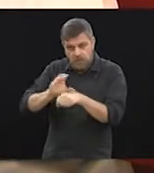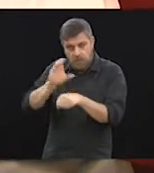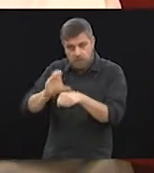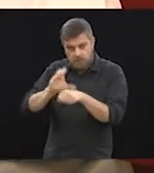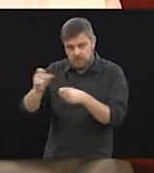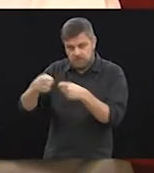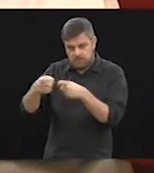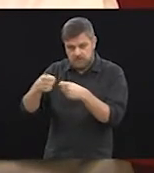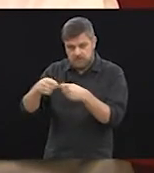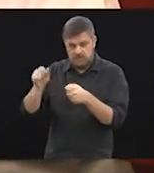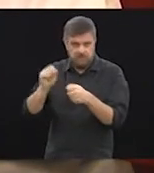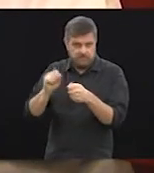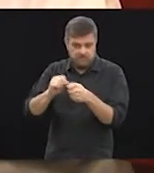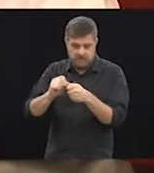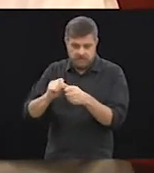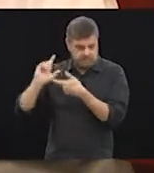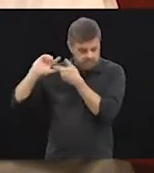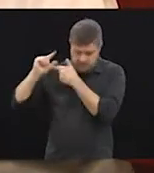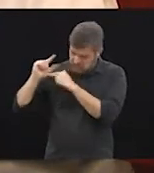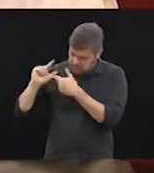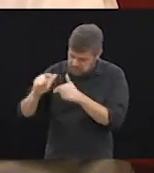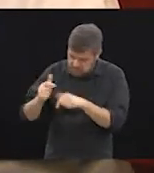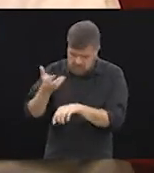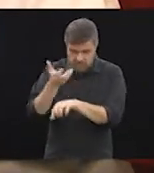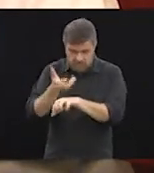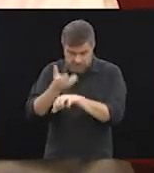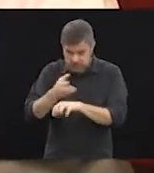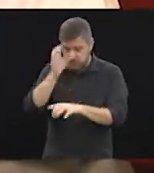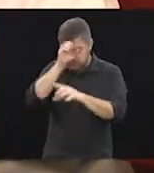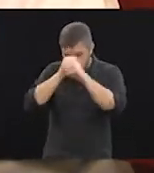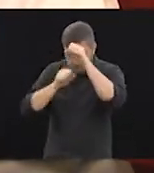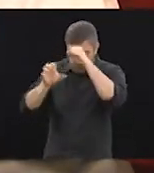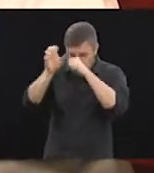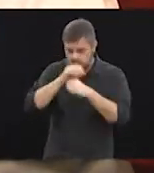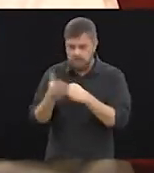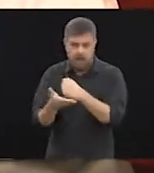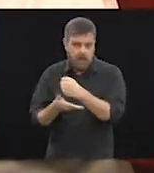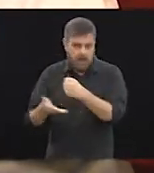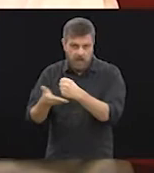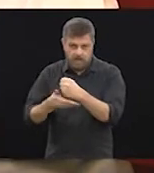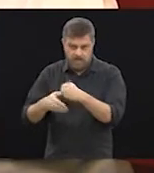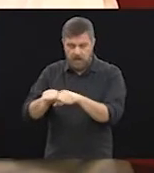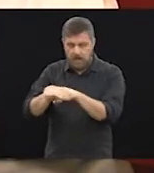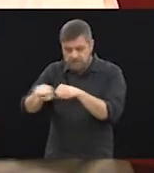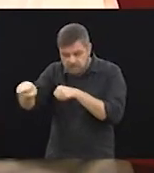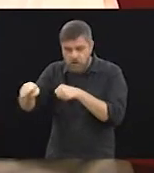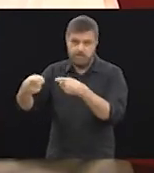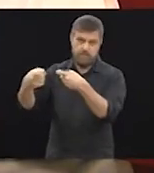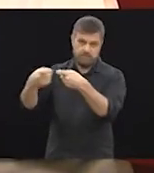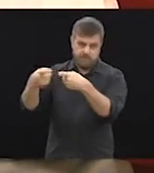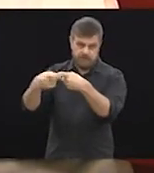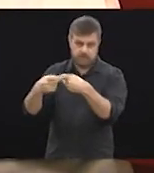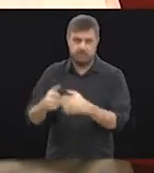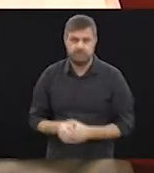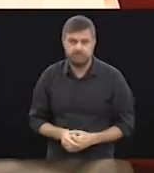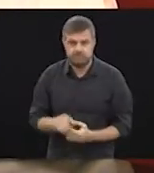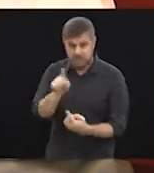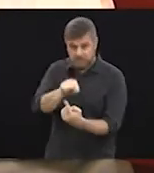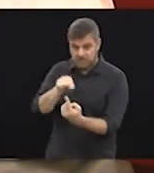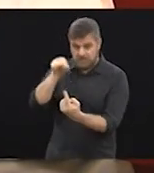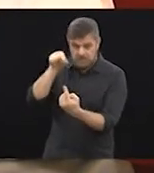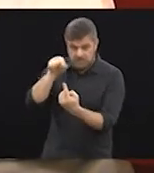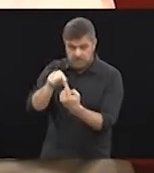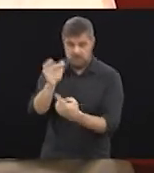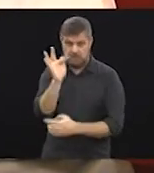medicina. Ele faz a escola médica tradicional, então a formação básica de todo profissional. Aliás, esse é o